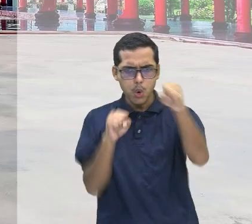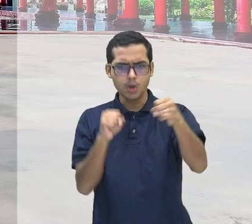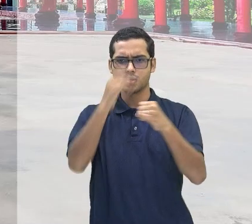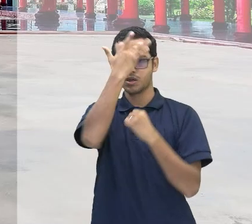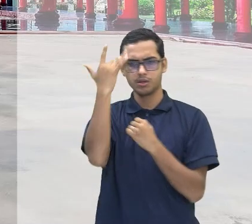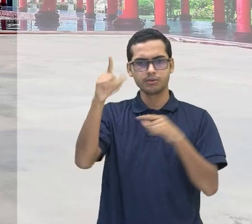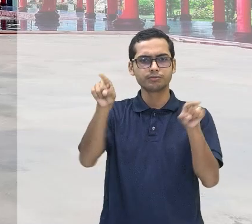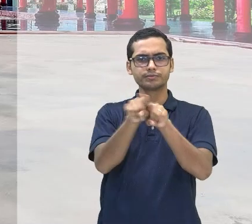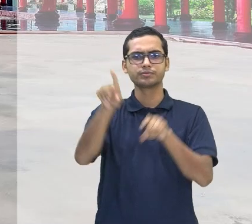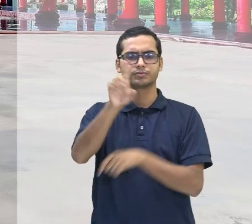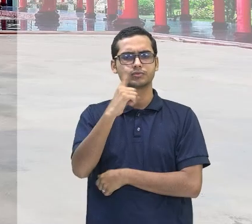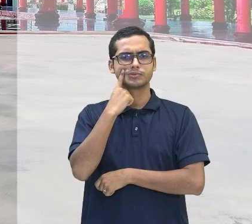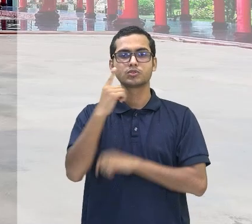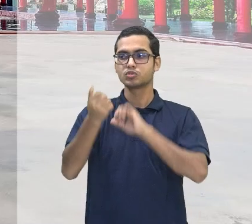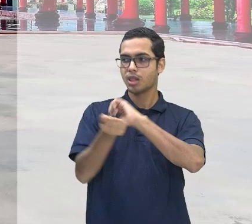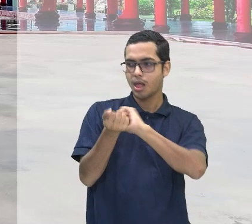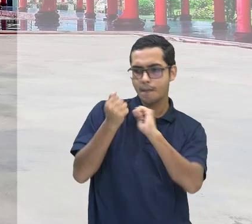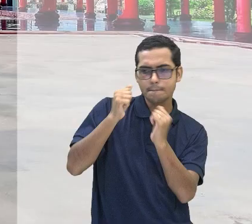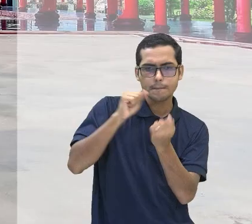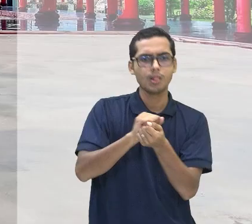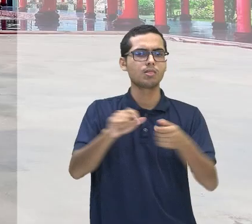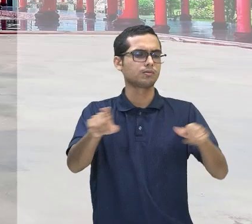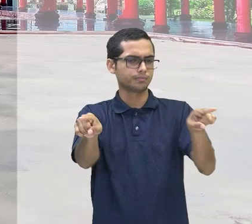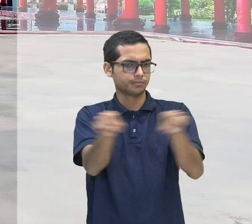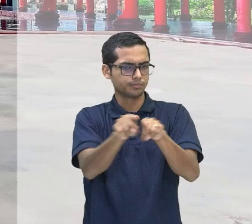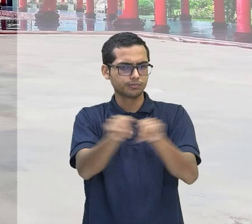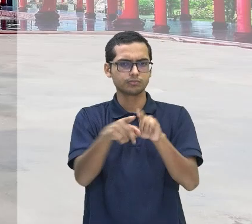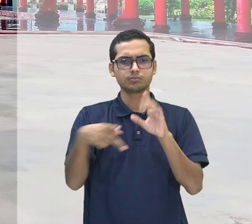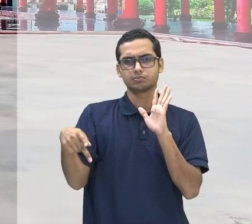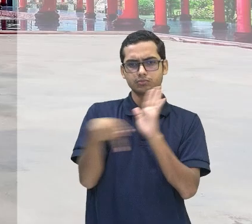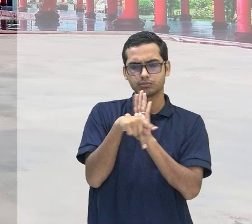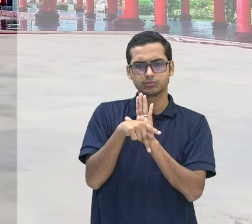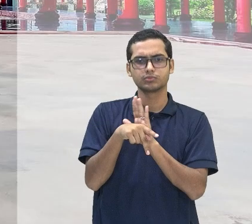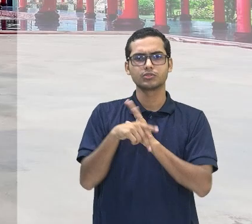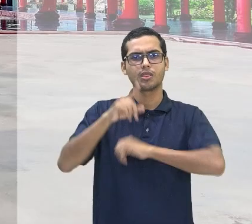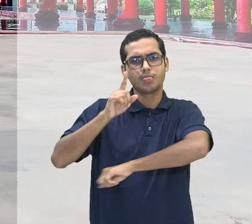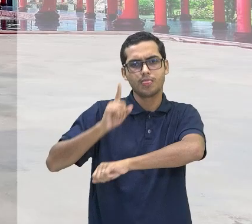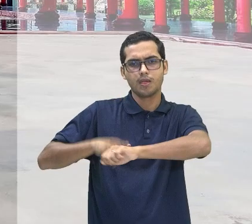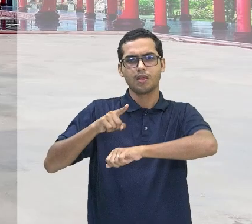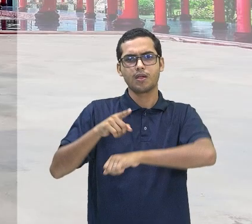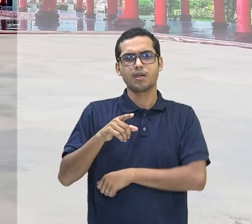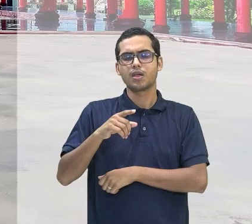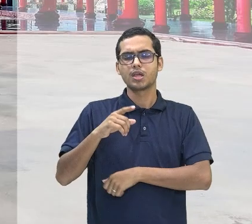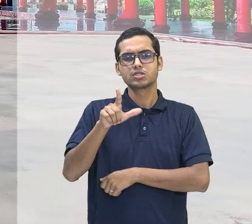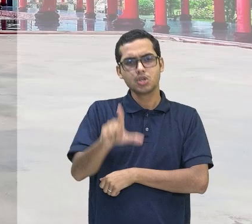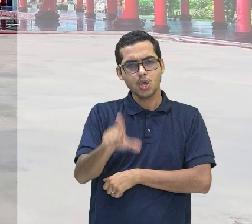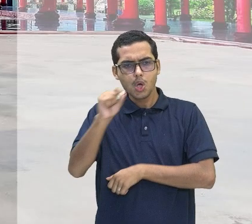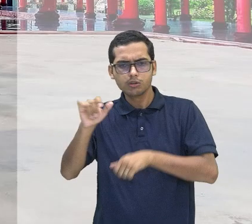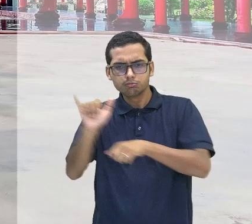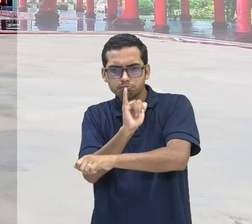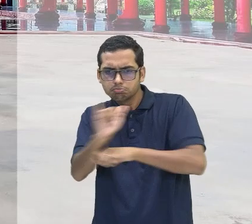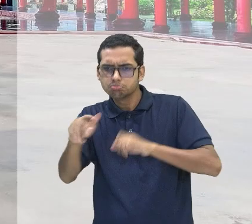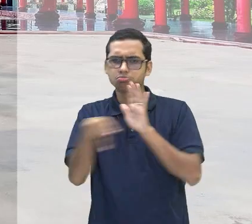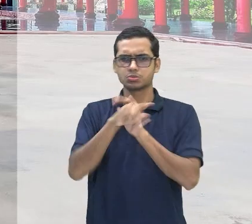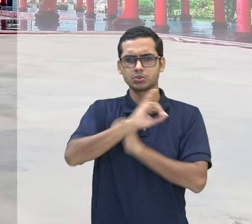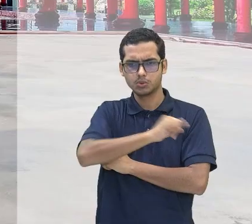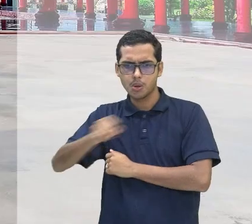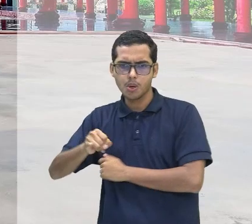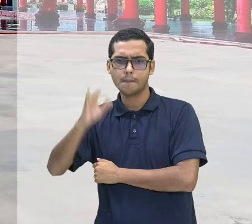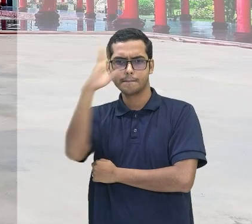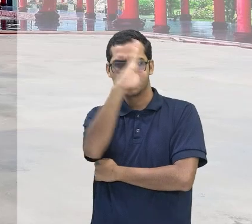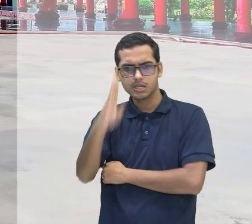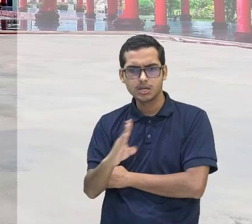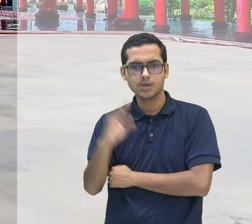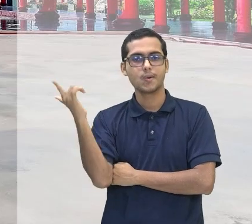eles adaptam eles na verdade optam por utilizar essas técnicas do